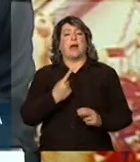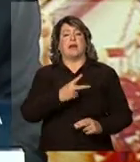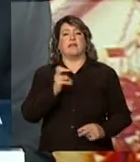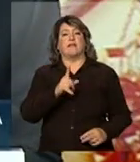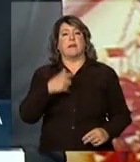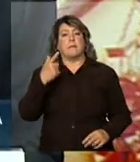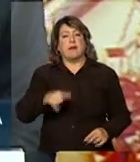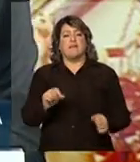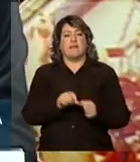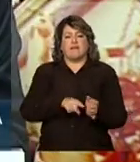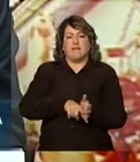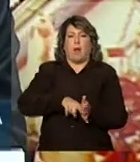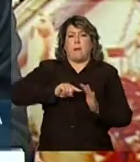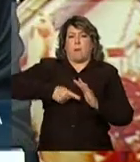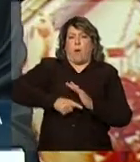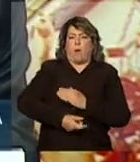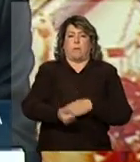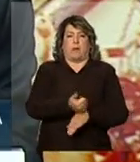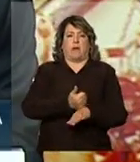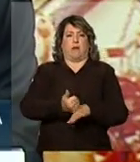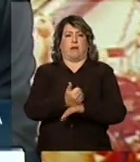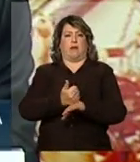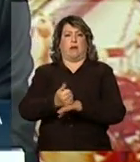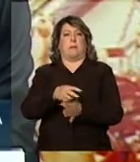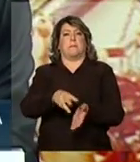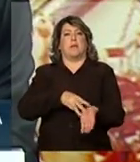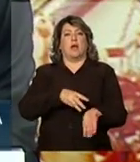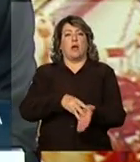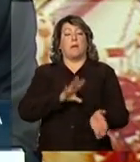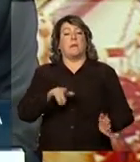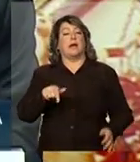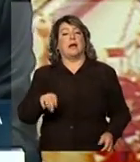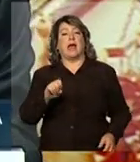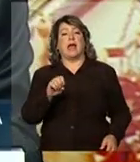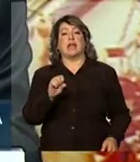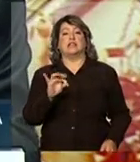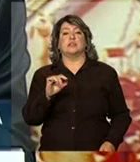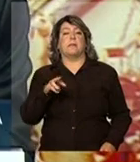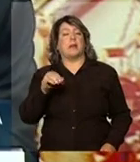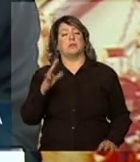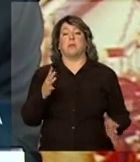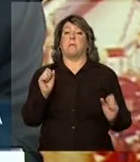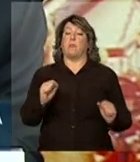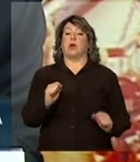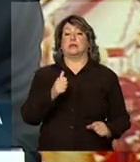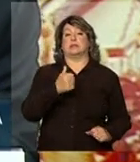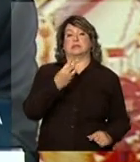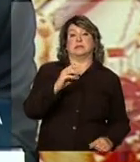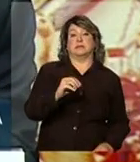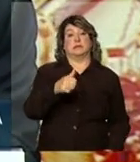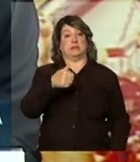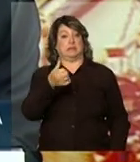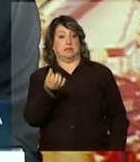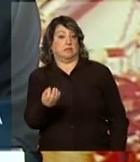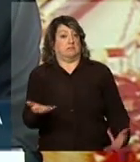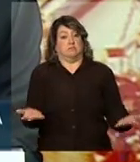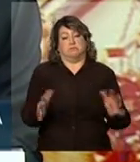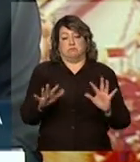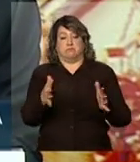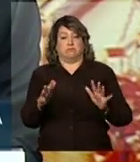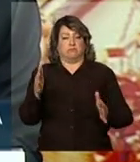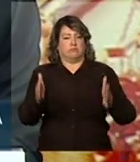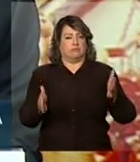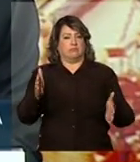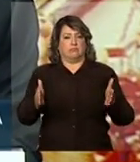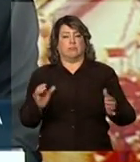fazendo mais... aperfeiçoamento nessa metodologia, mas é uma estimativa, né? Pode ser 130, 160, mas é uma estimativa,